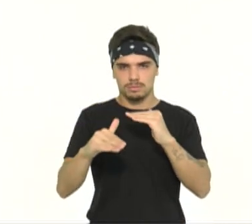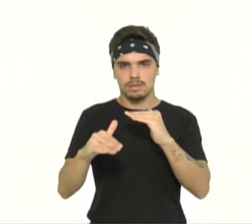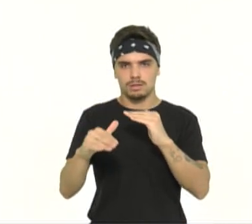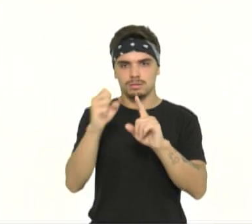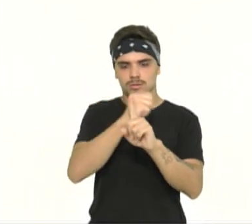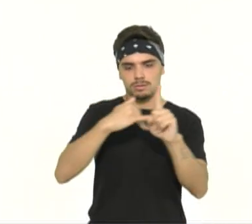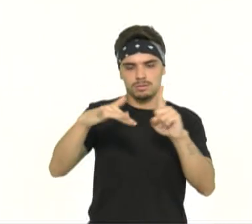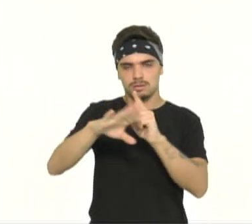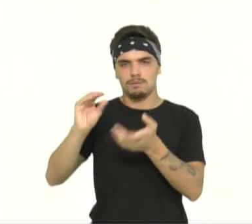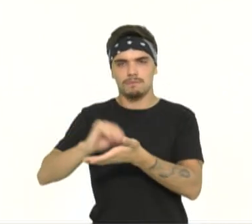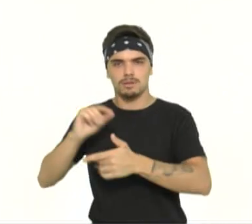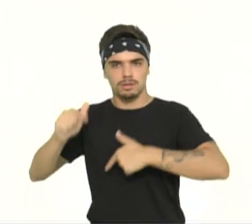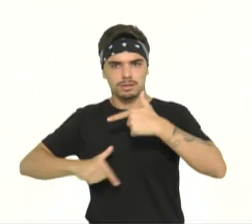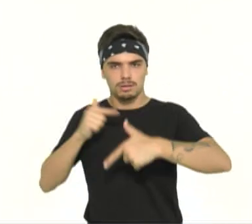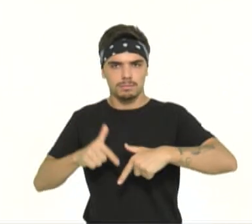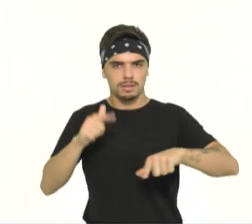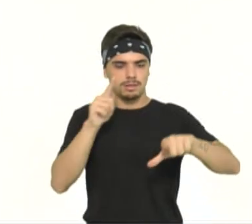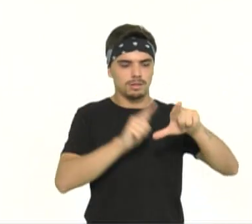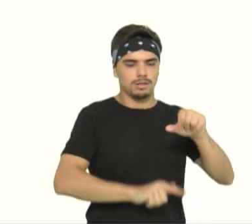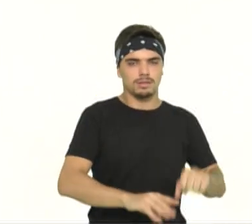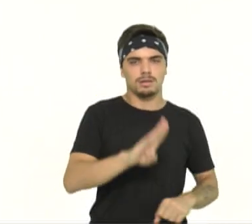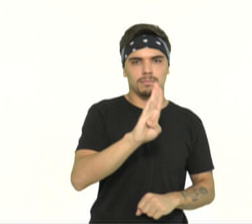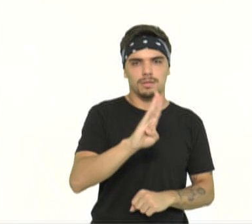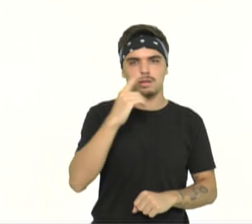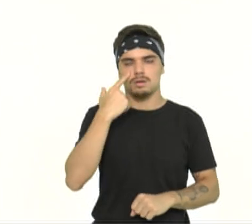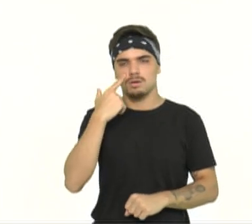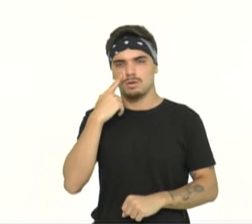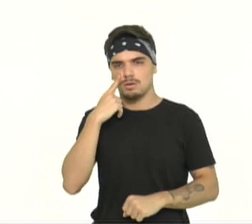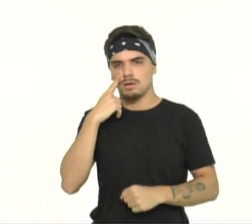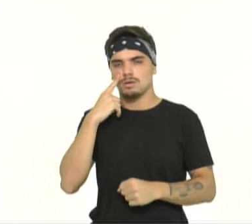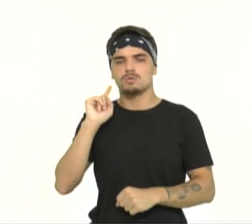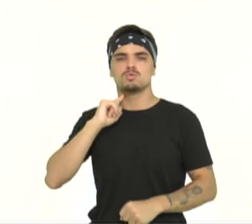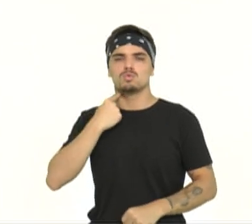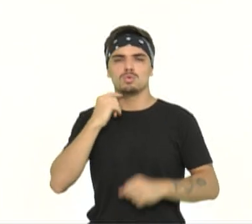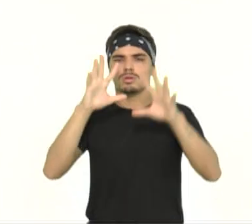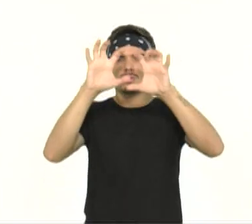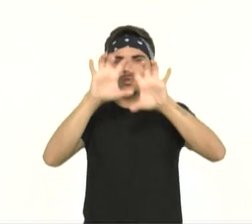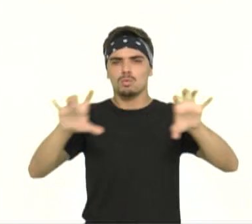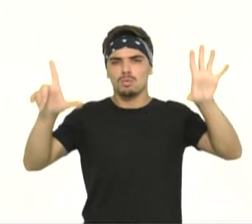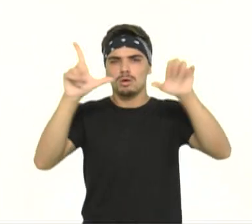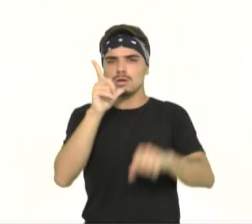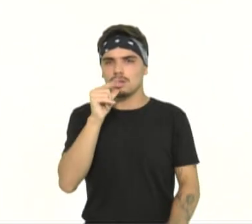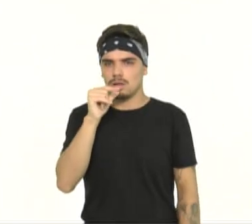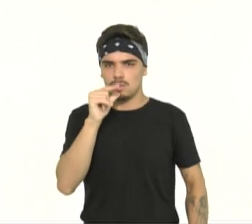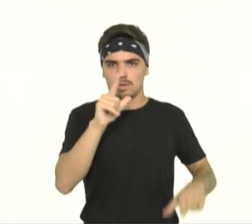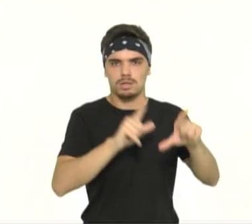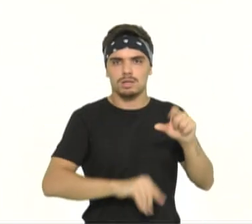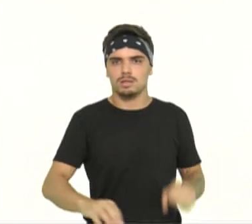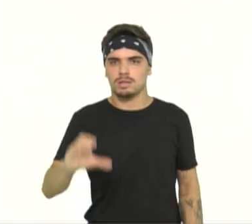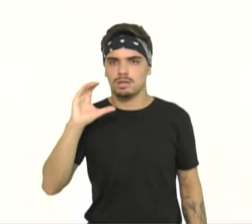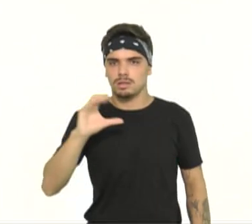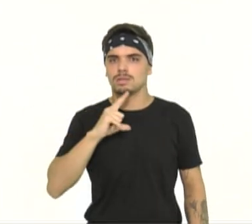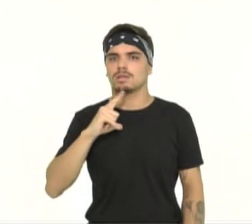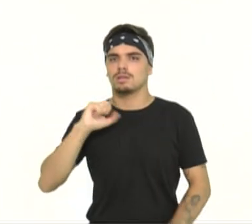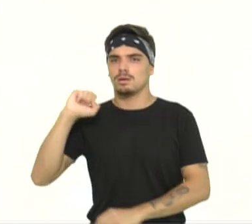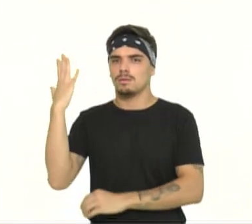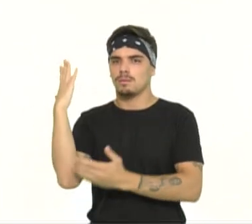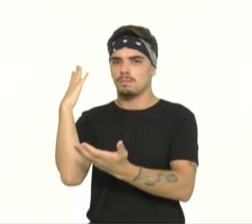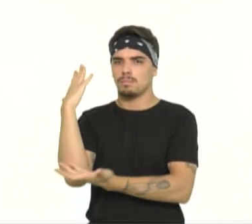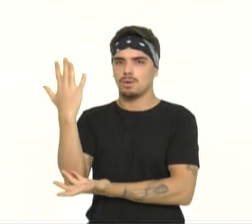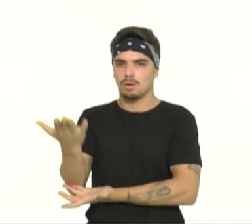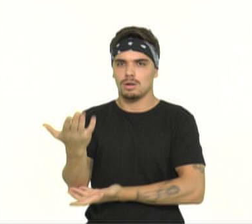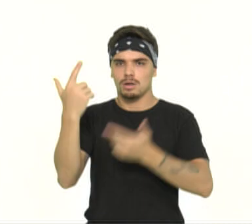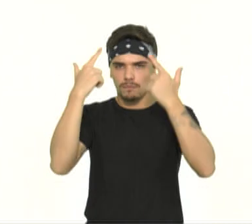social, desemprego? Letra B, poluição do ar e da água? Letra C, desmatamento e